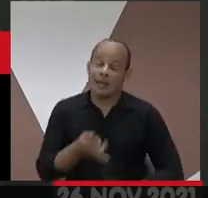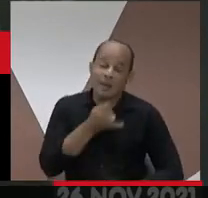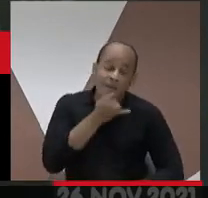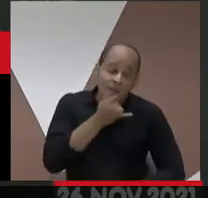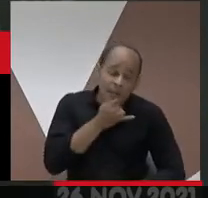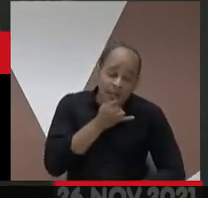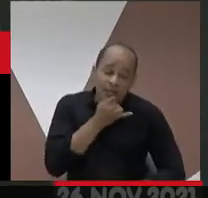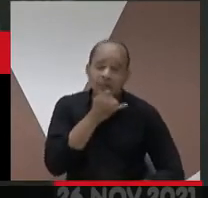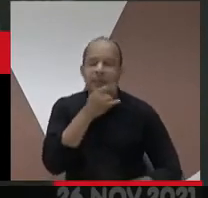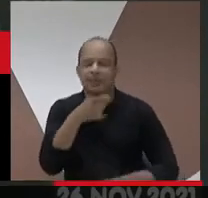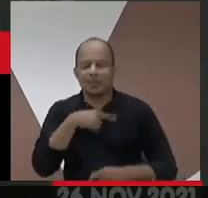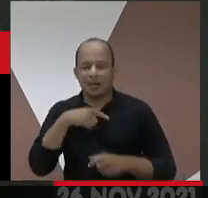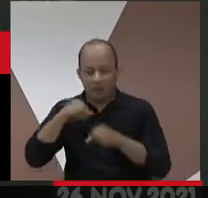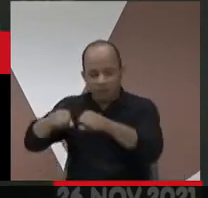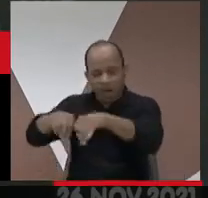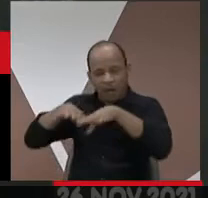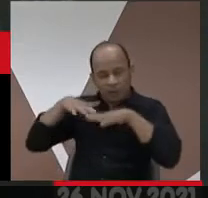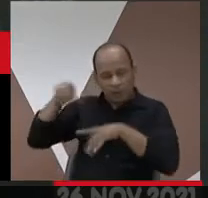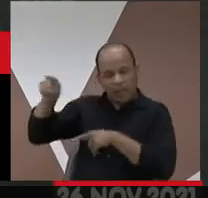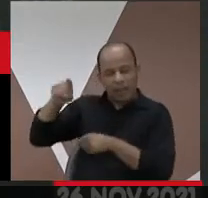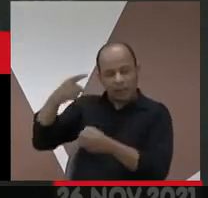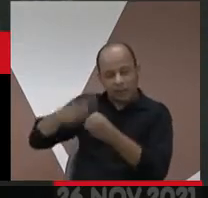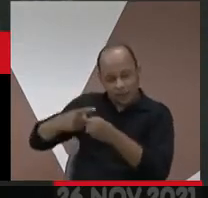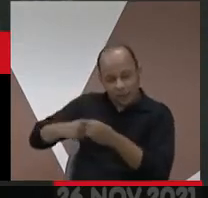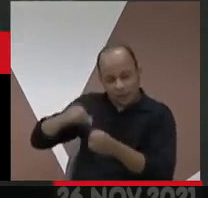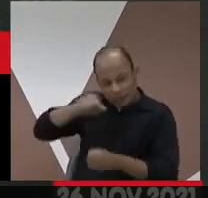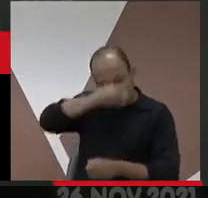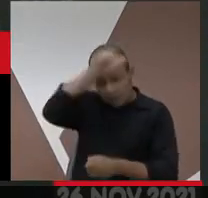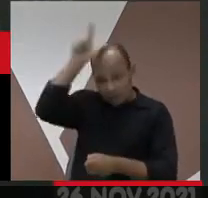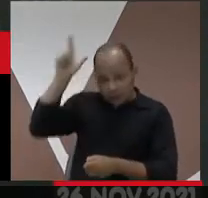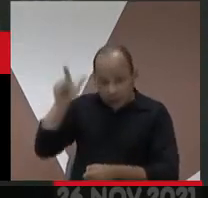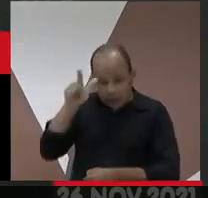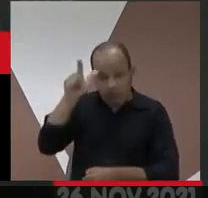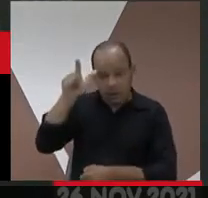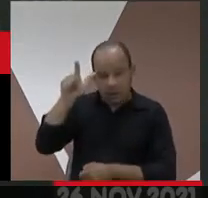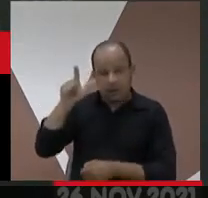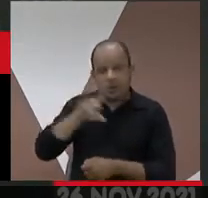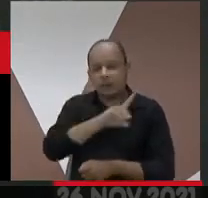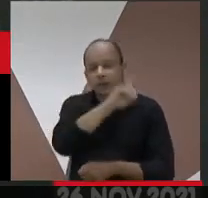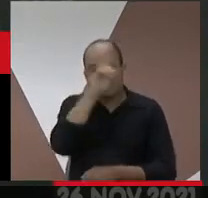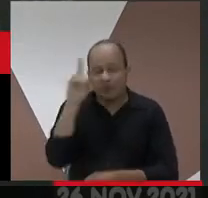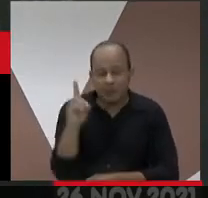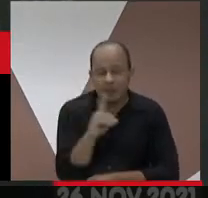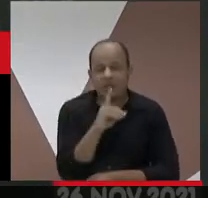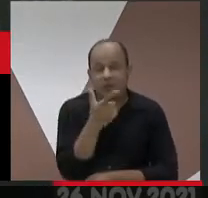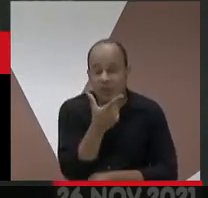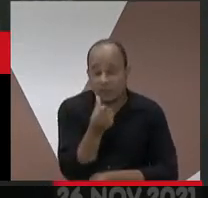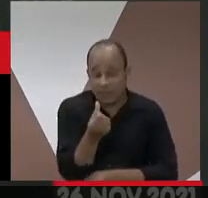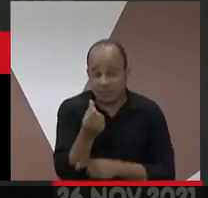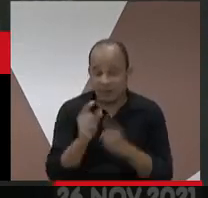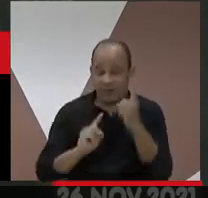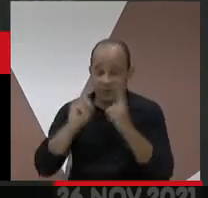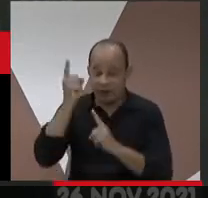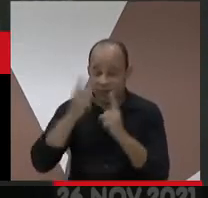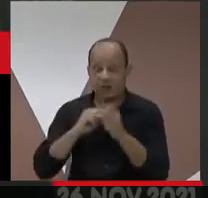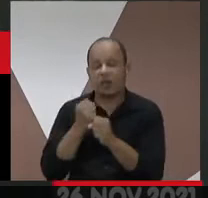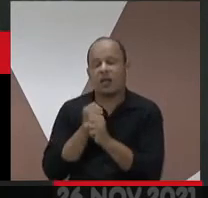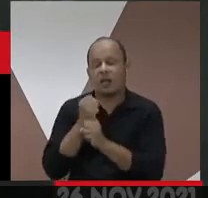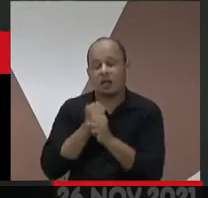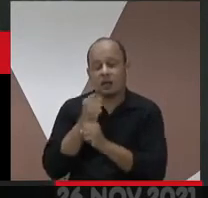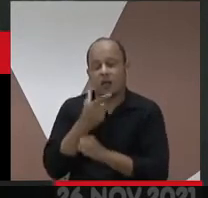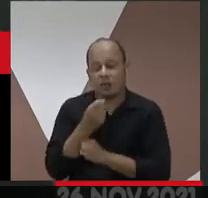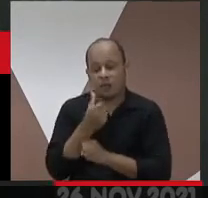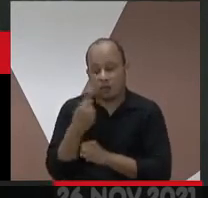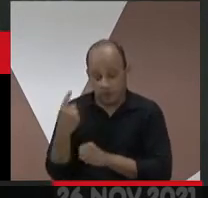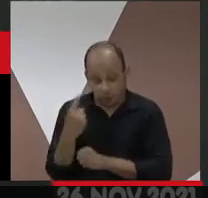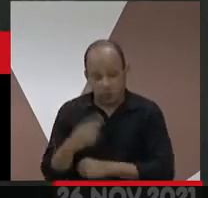em Santa Luzia na tarde de 26 de fevereiro de 2021 foi uma espécie de reunião esvaziada em que os gestores